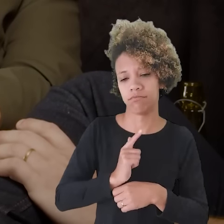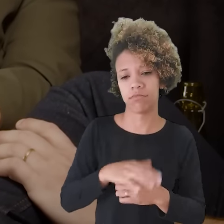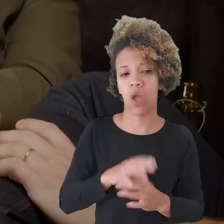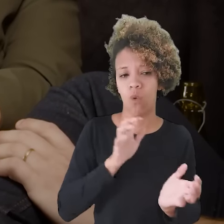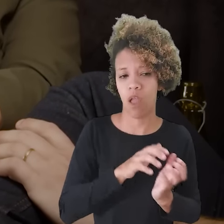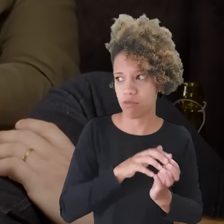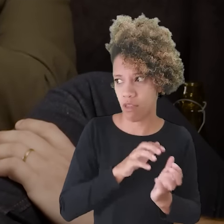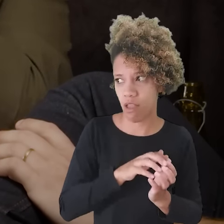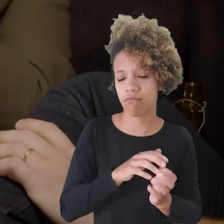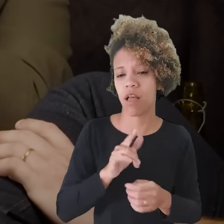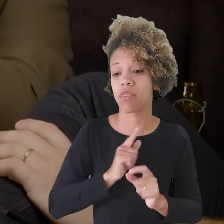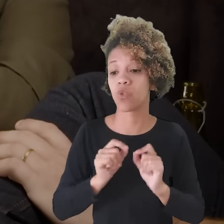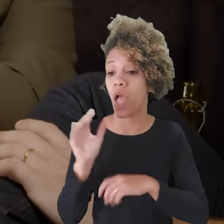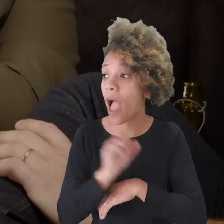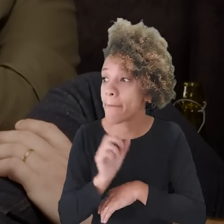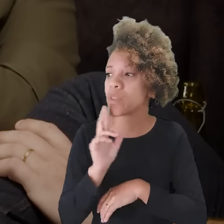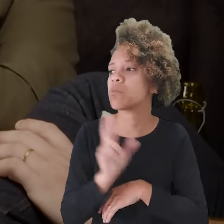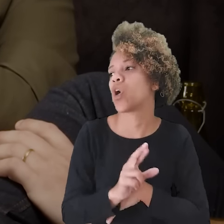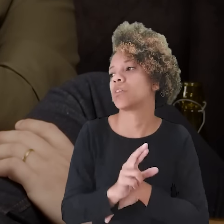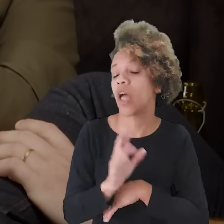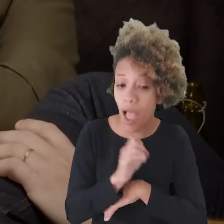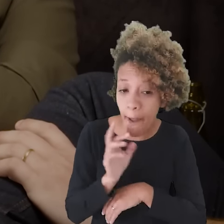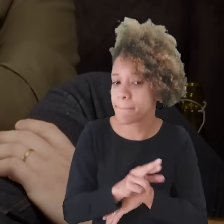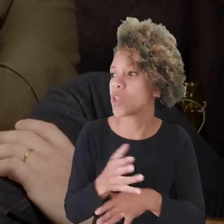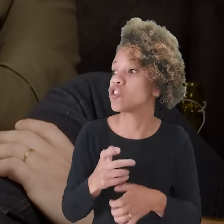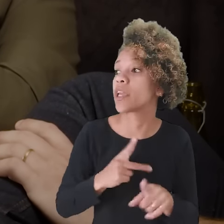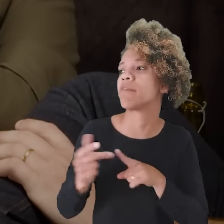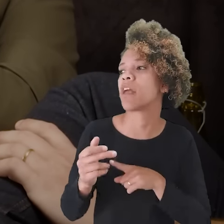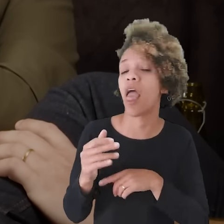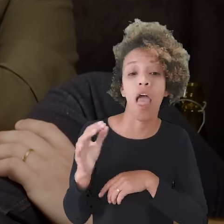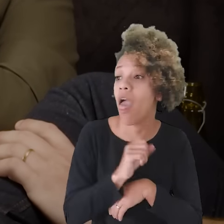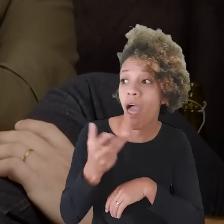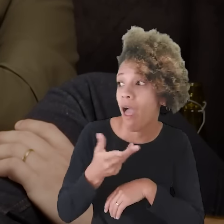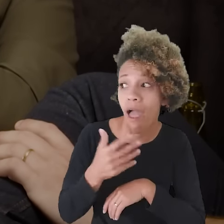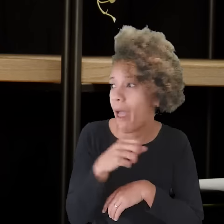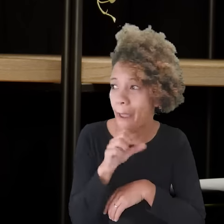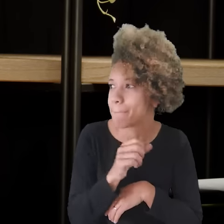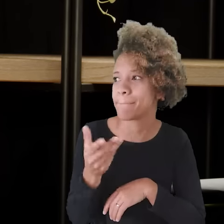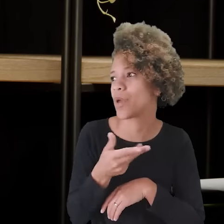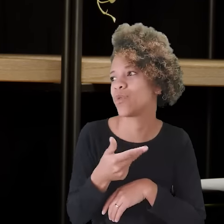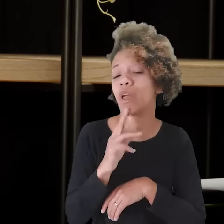recifense ele ele tem a parada de a gente é rápido né a resposta e a gente quer ganhar a gente é ligeiro